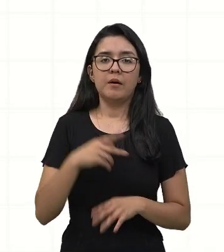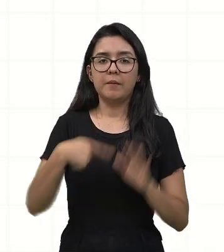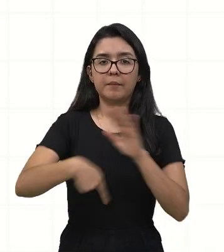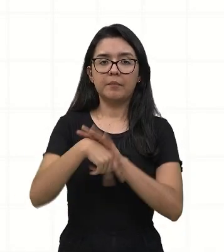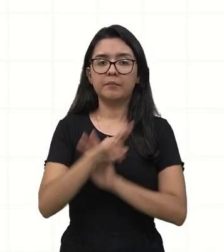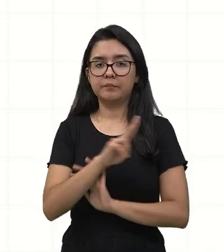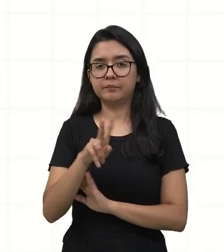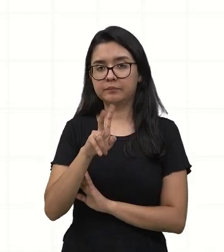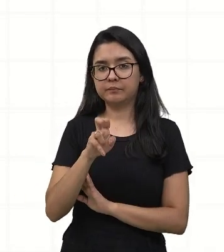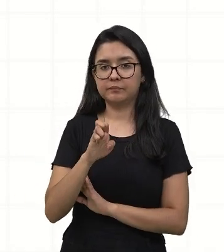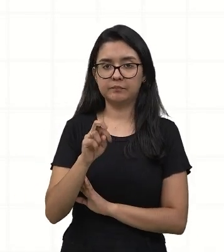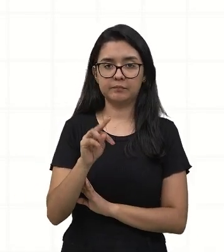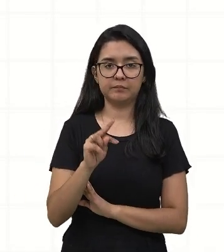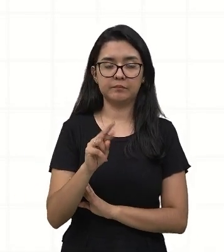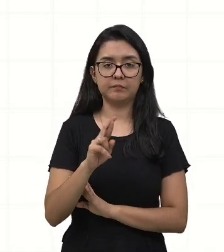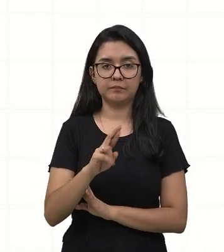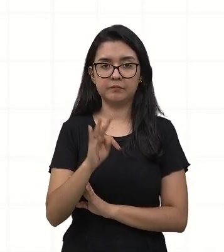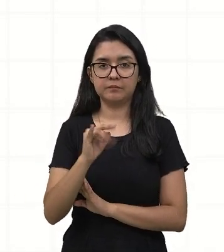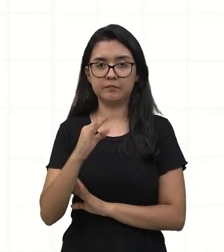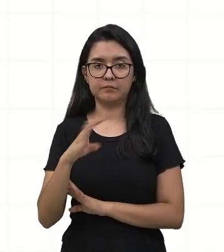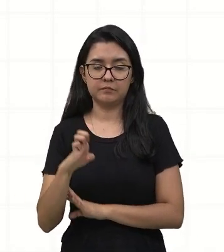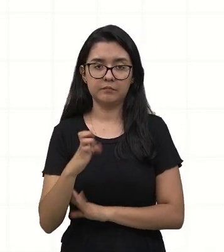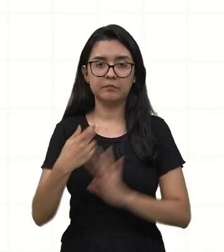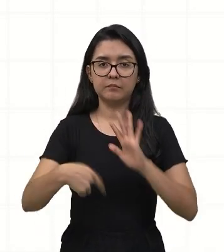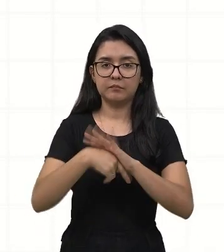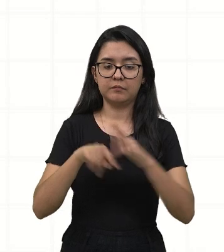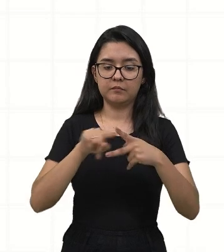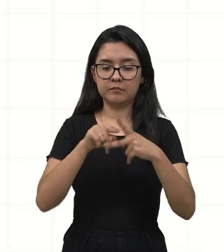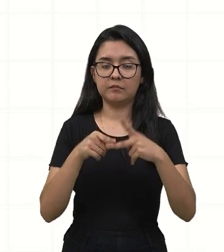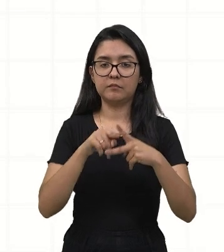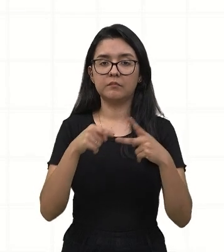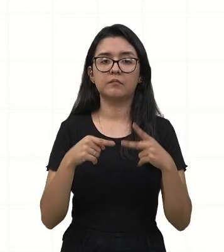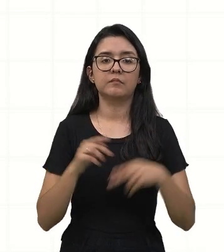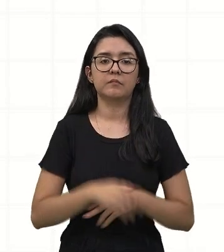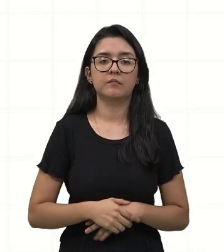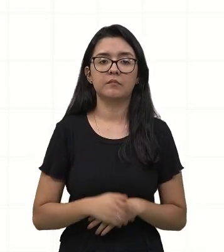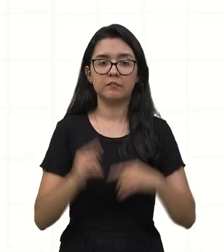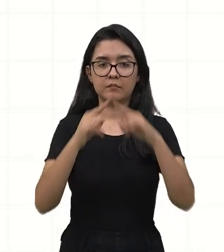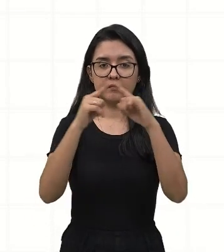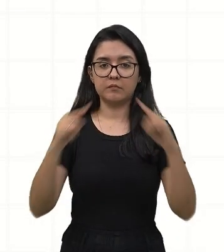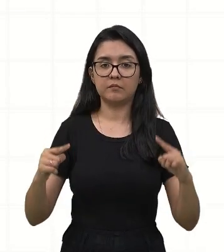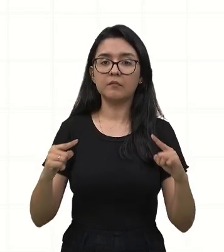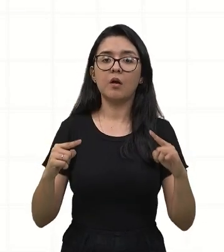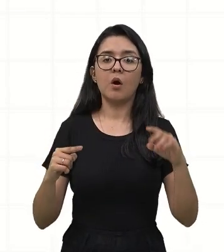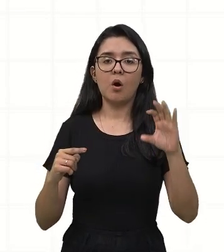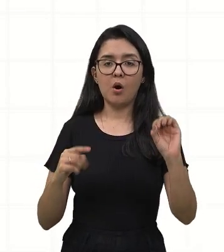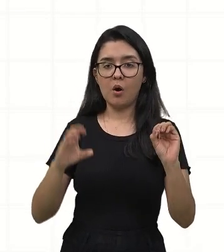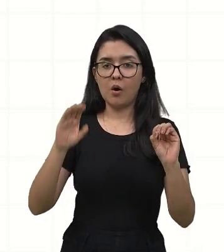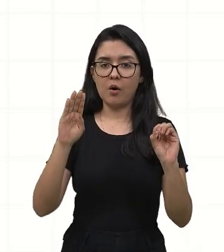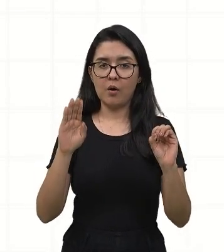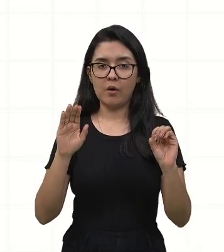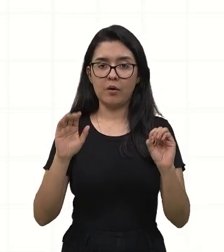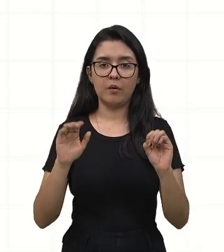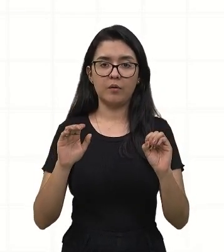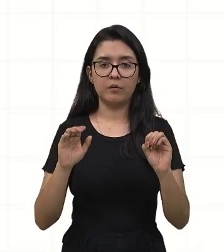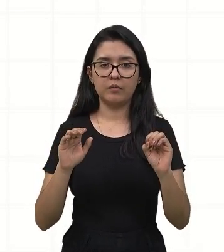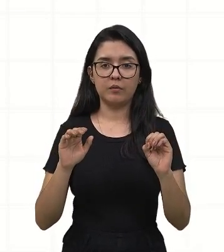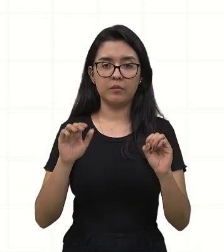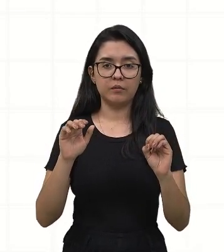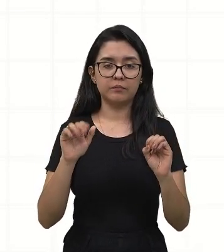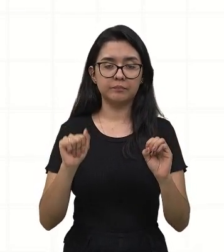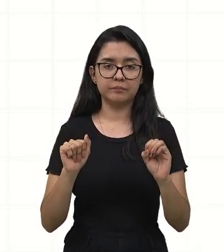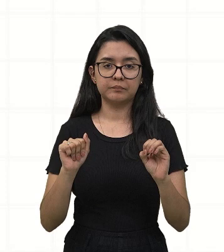bom? Vértice do ângulo. A semirreta OA, atenção, pessoal, aqui o que está falando aqui, ó,